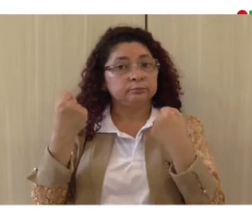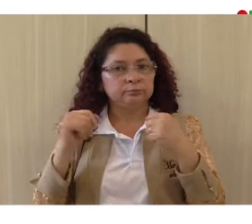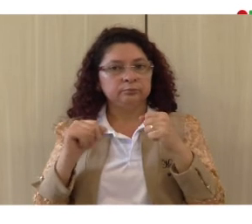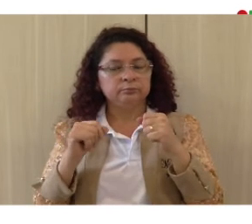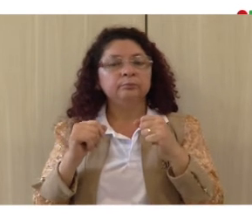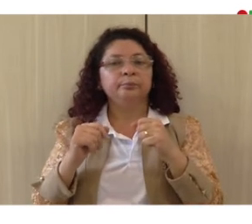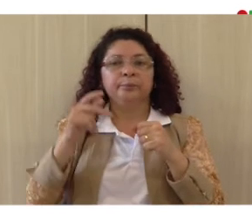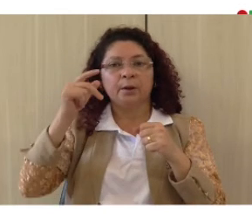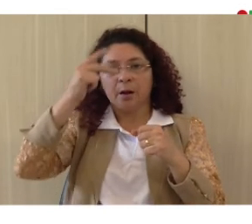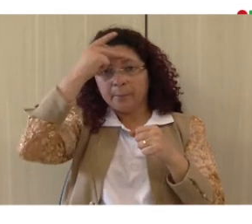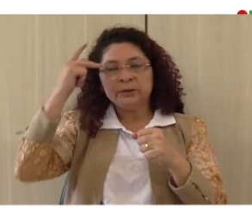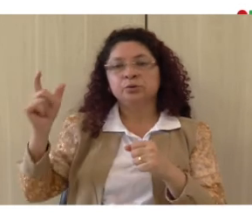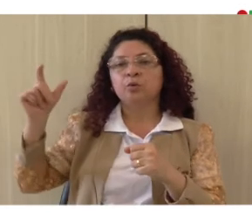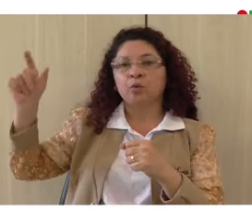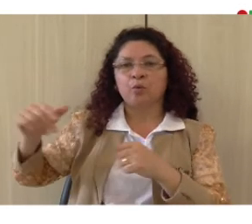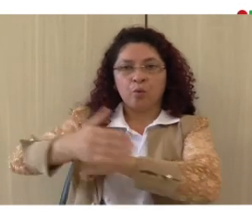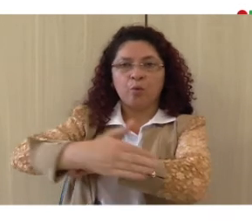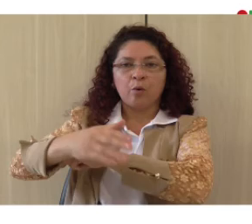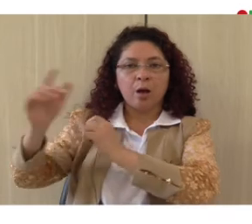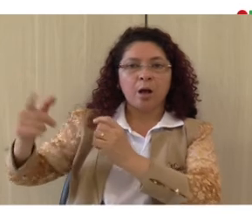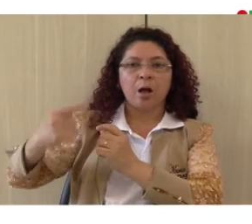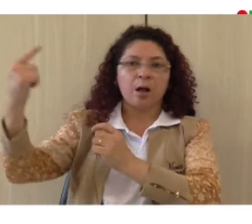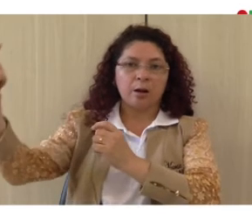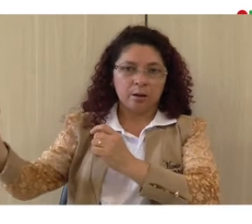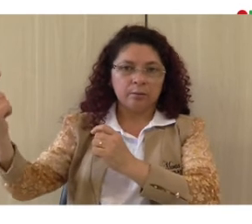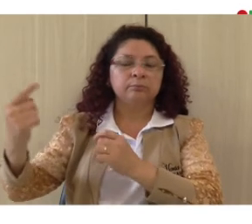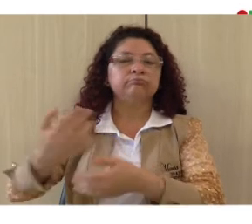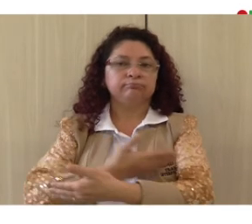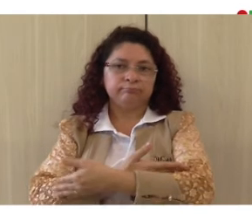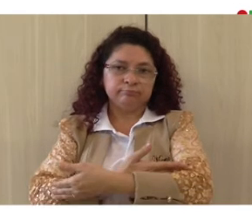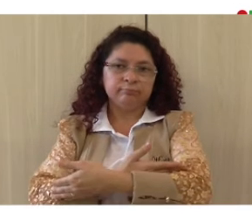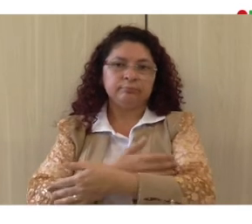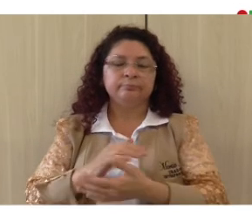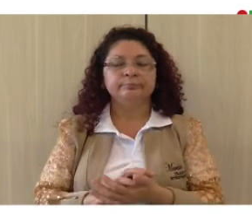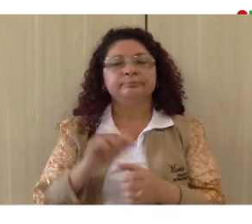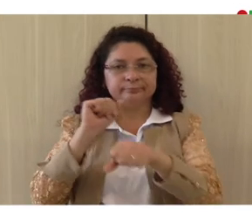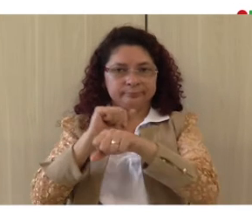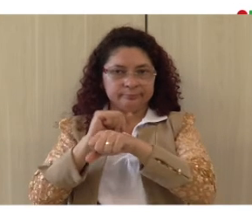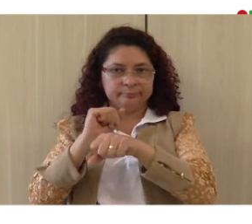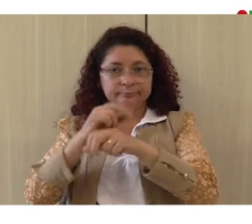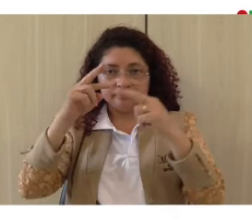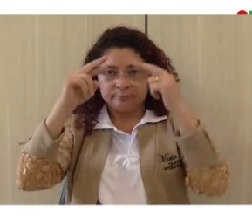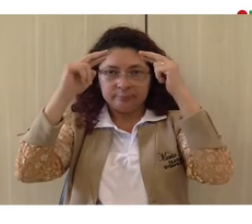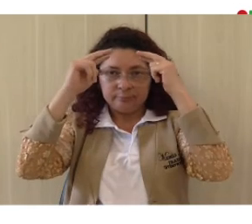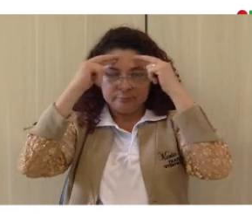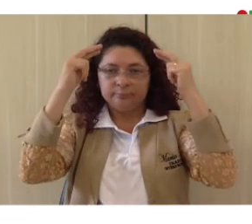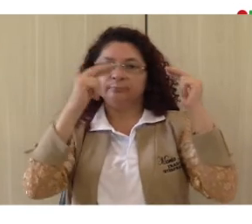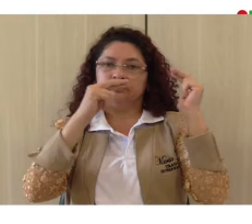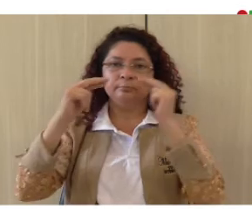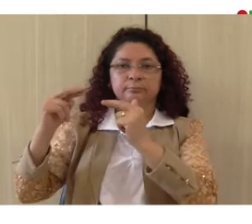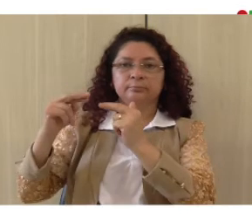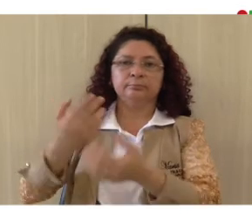um acompanhante que ficará em sala reservada para essa finalidade e que será responsável pela guarda da